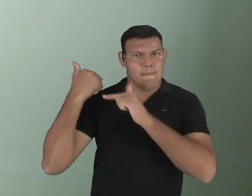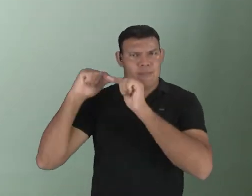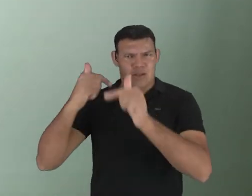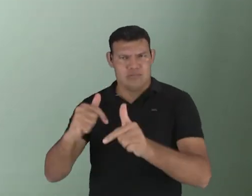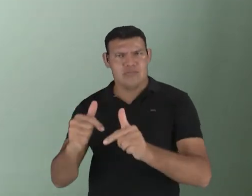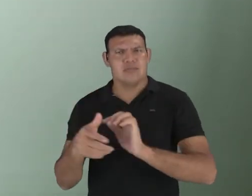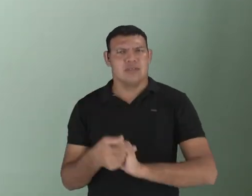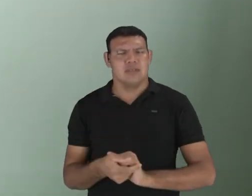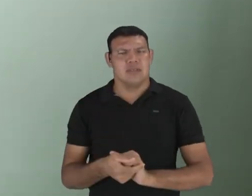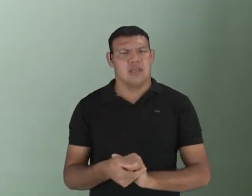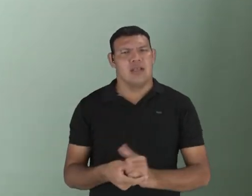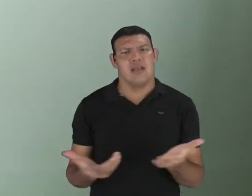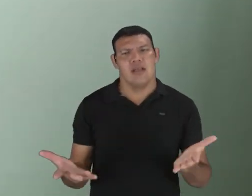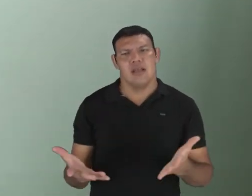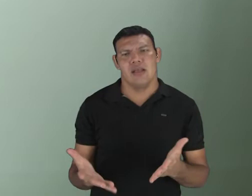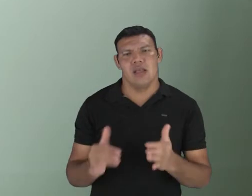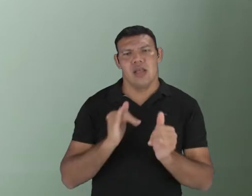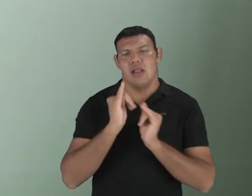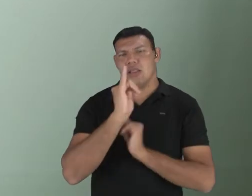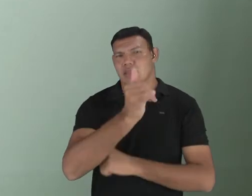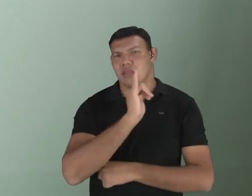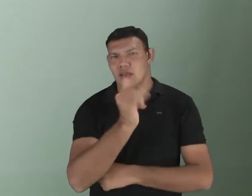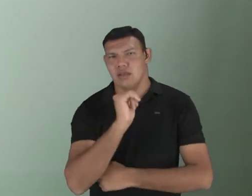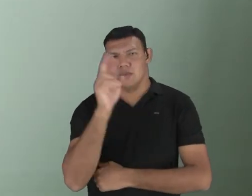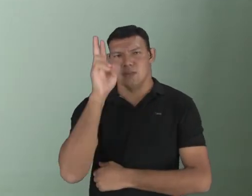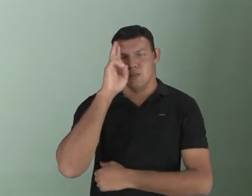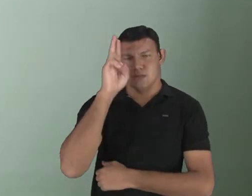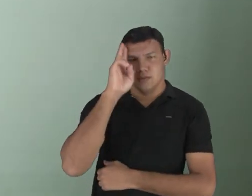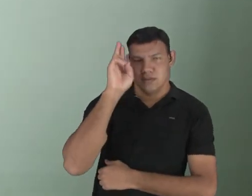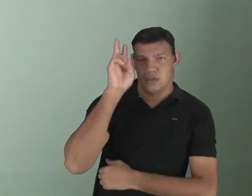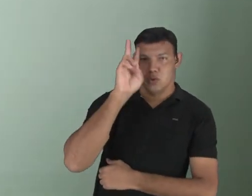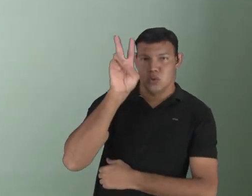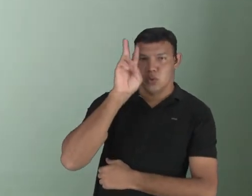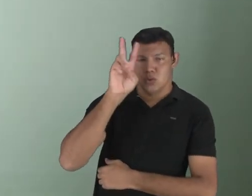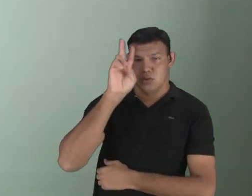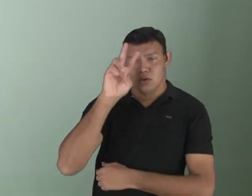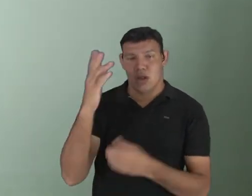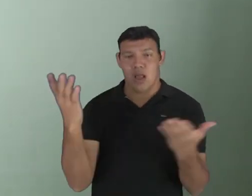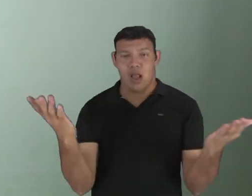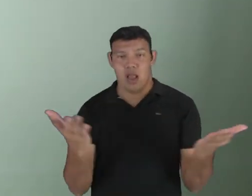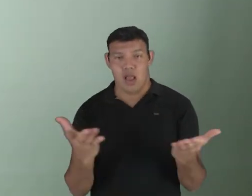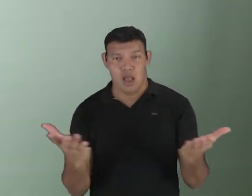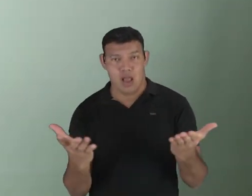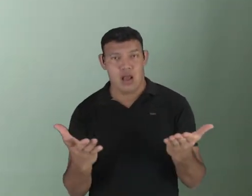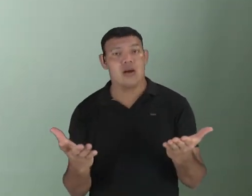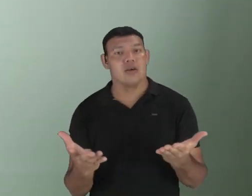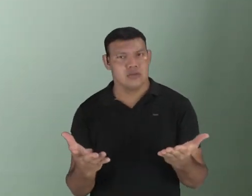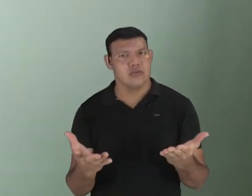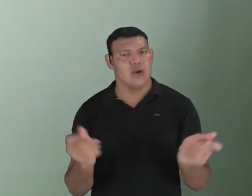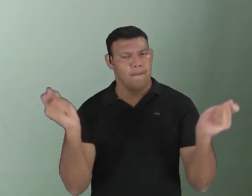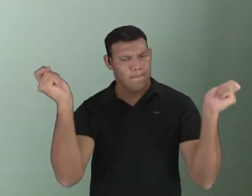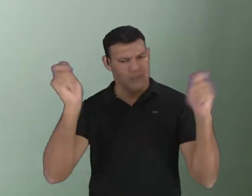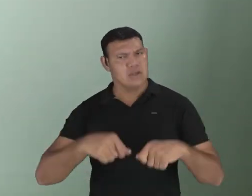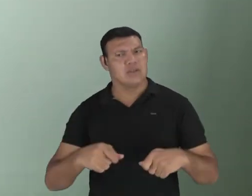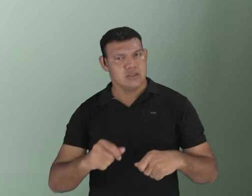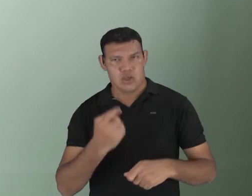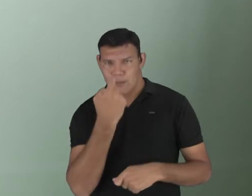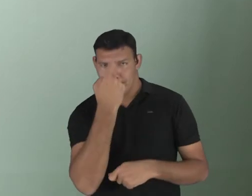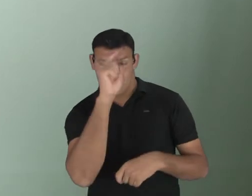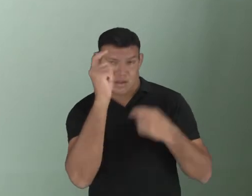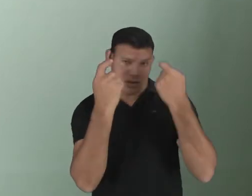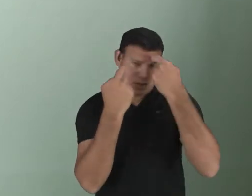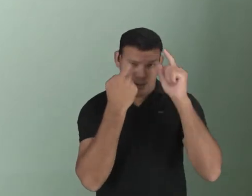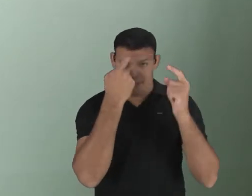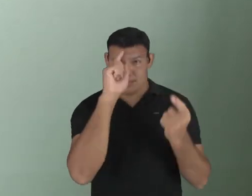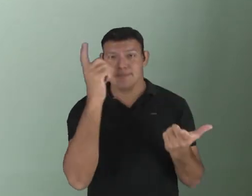de contar uma história, né, uma peça musical, agora os bailarinos eles podem criar o seu